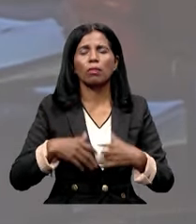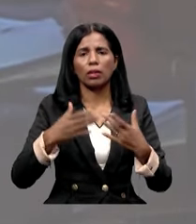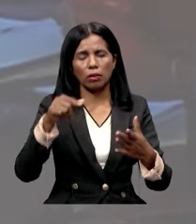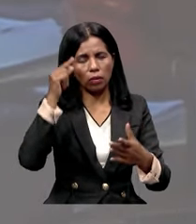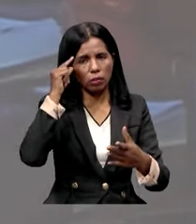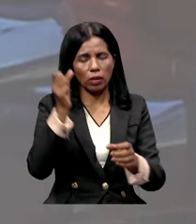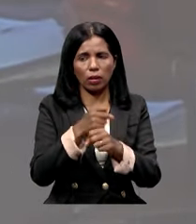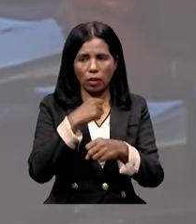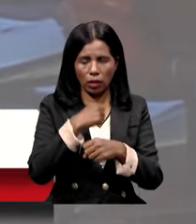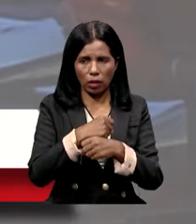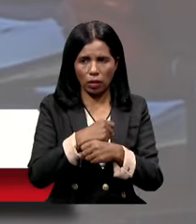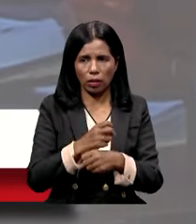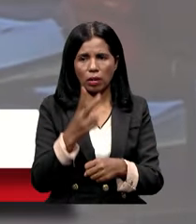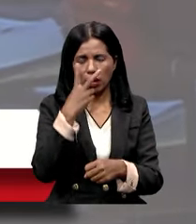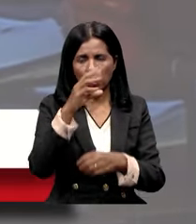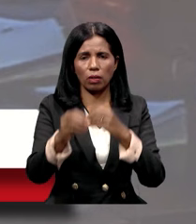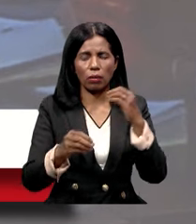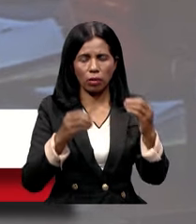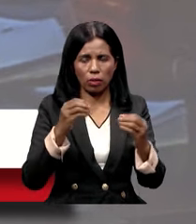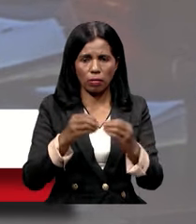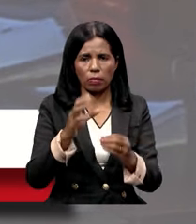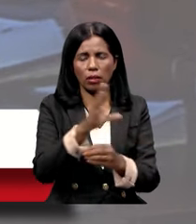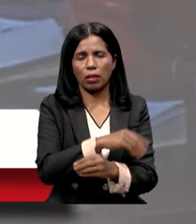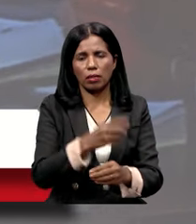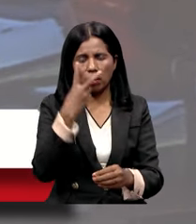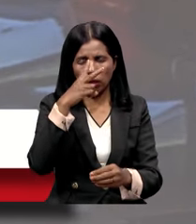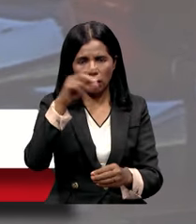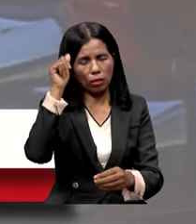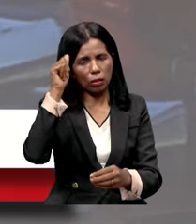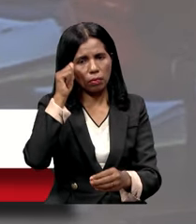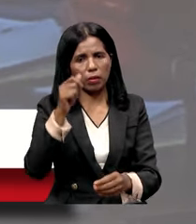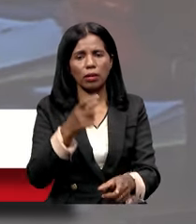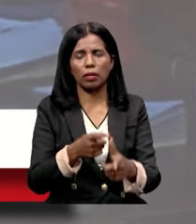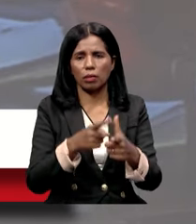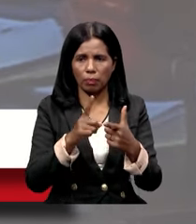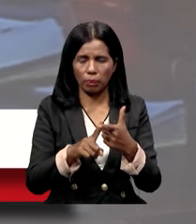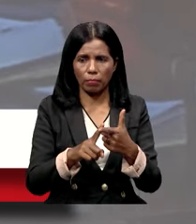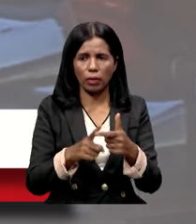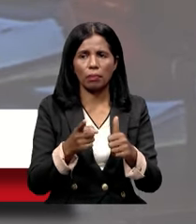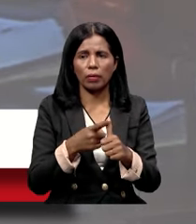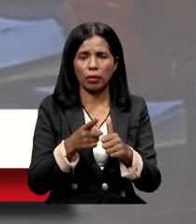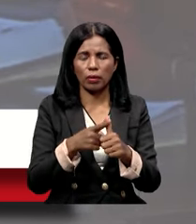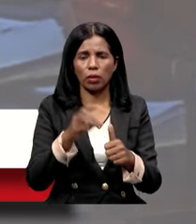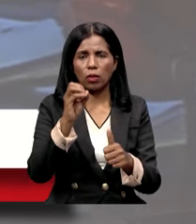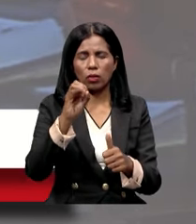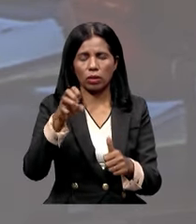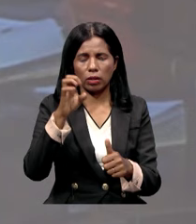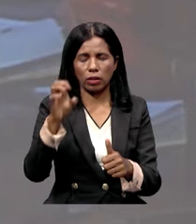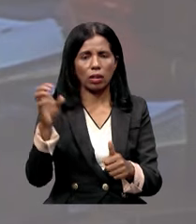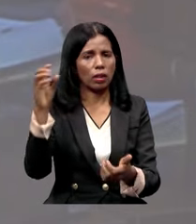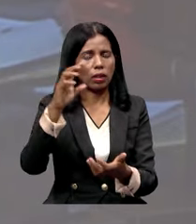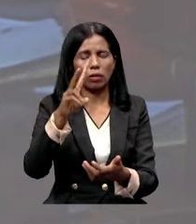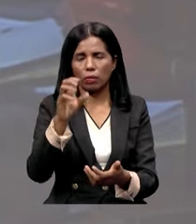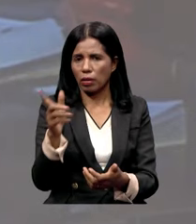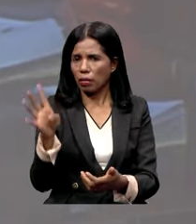halo a gestão para recursos e finanças públicas. Analisa na observação crítica, mas canessa antir mai. Primeiro, o Z24, lá para o povo,